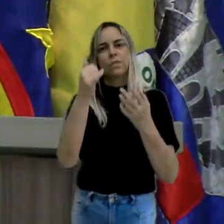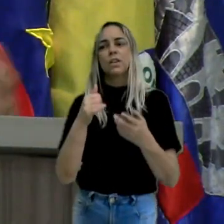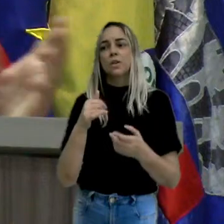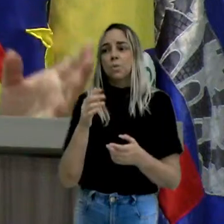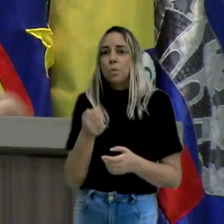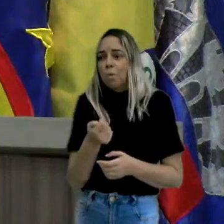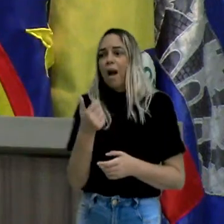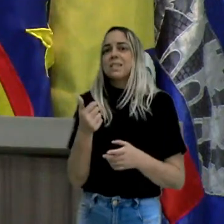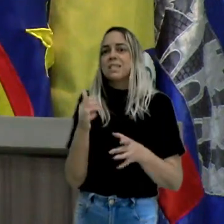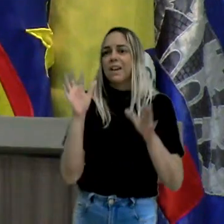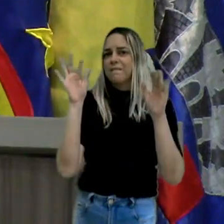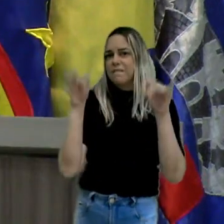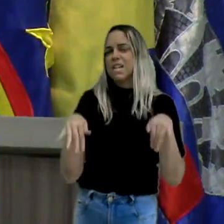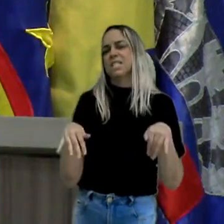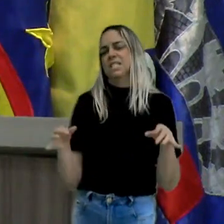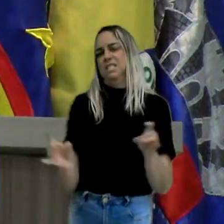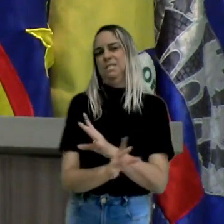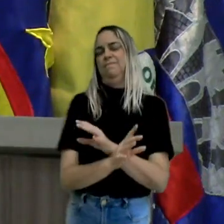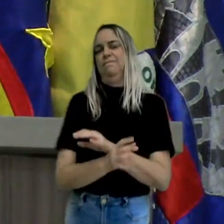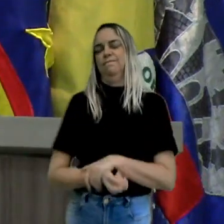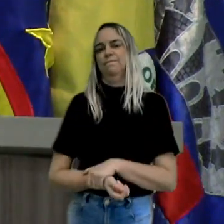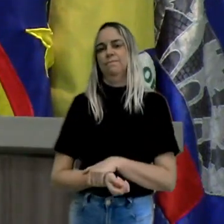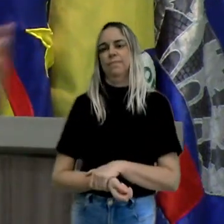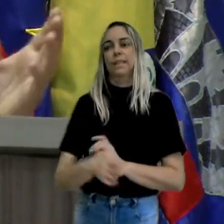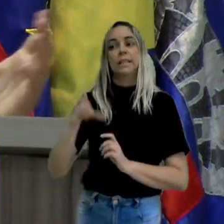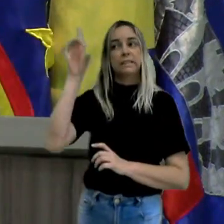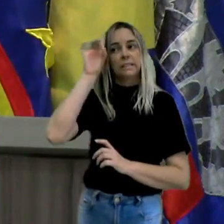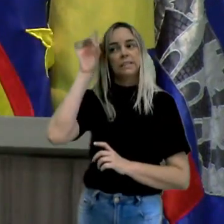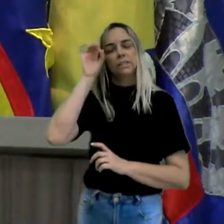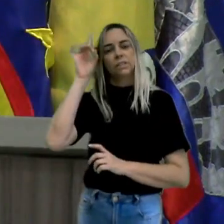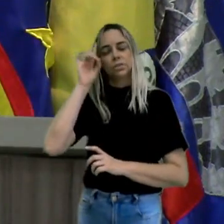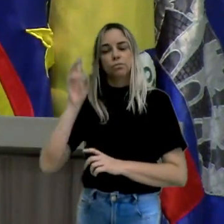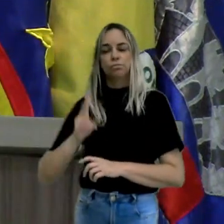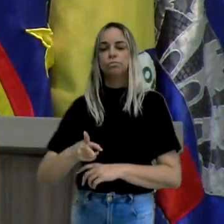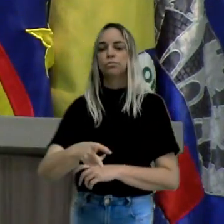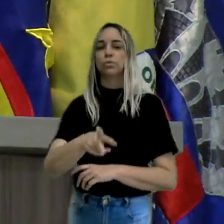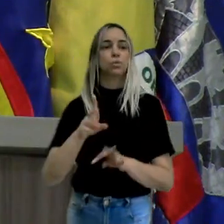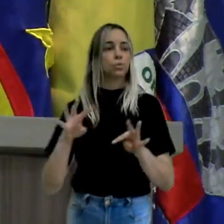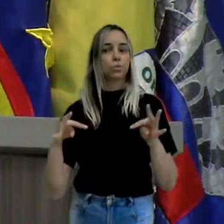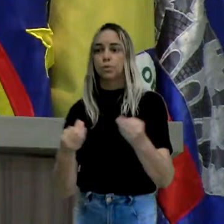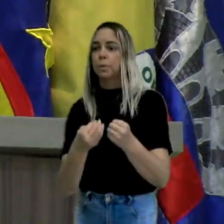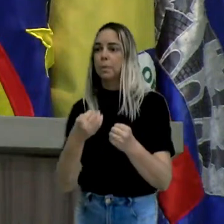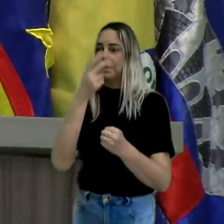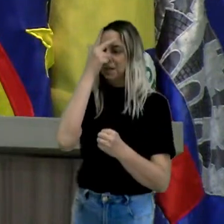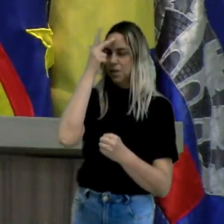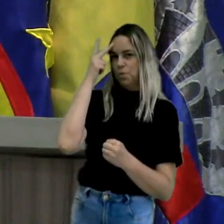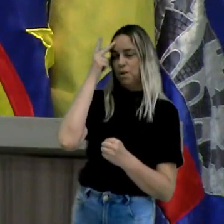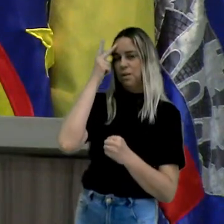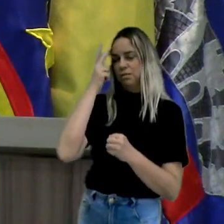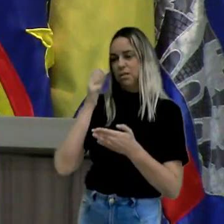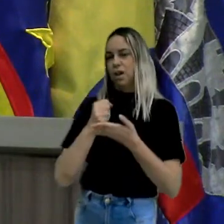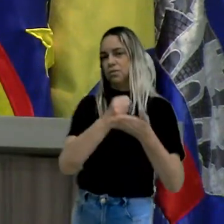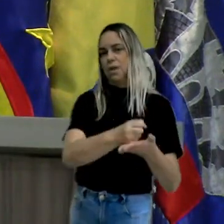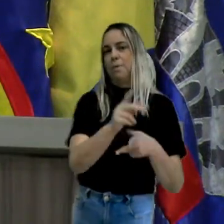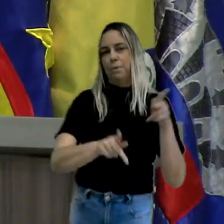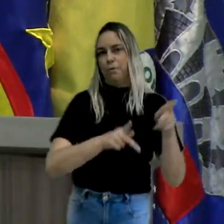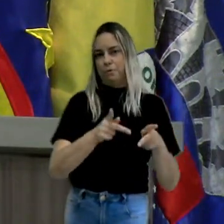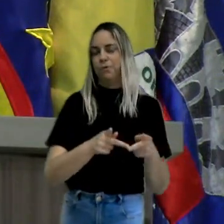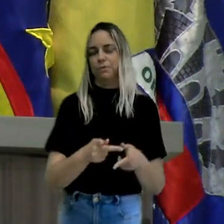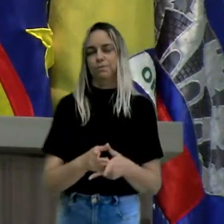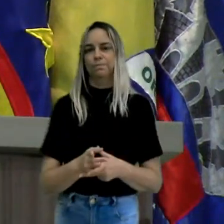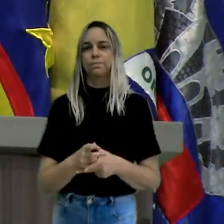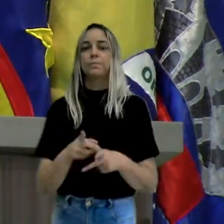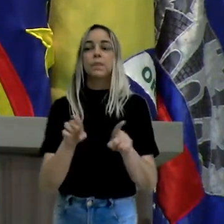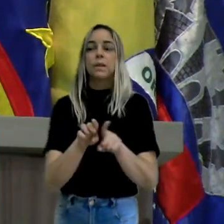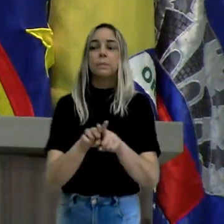vem fazendo a cada dia por toda a nossa população. E vai dar continuidade e fazer os outros